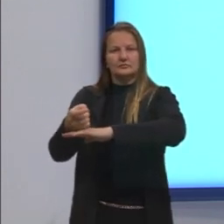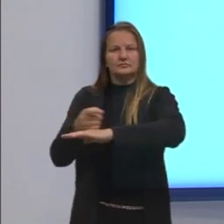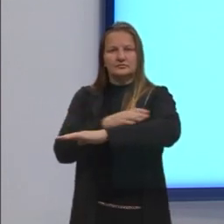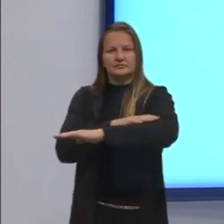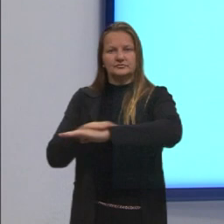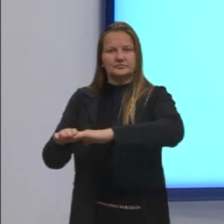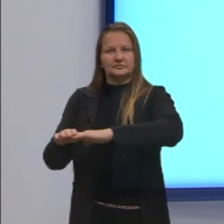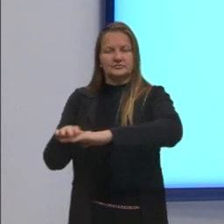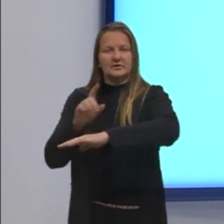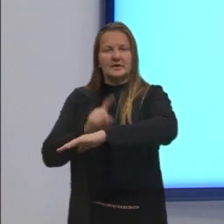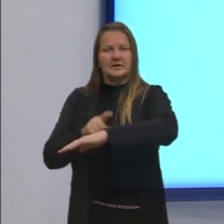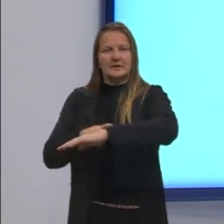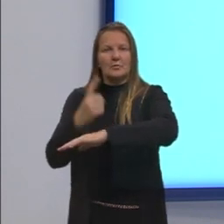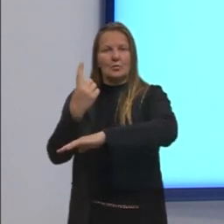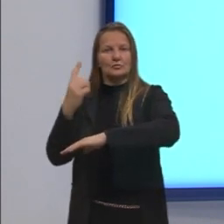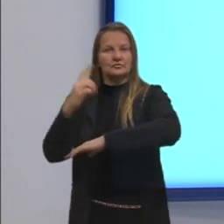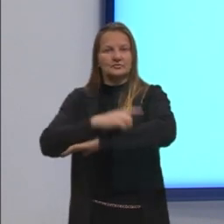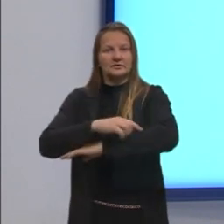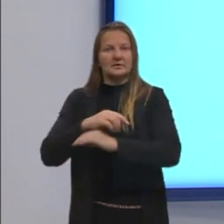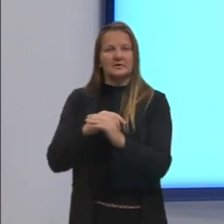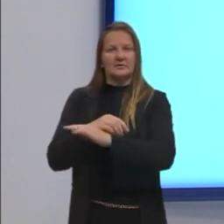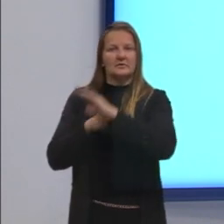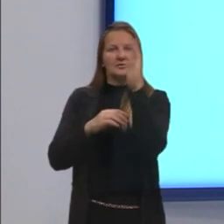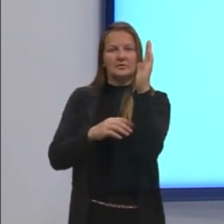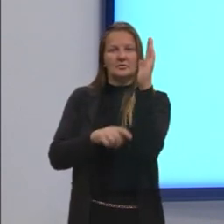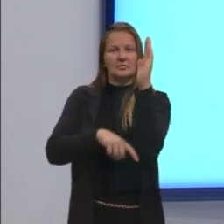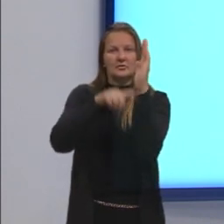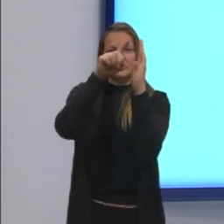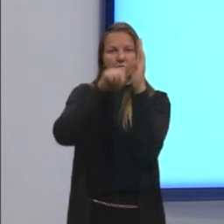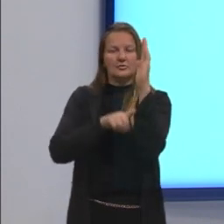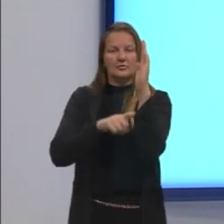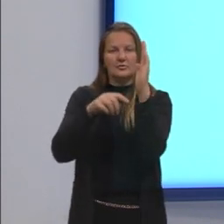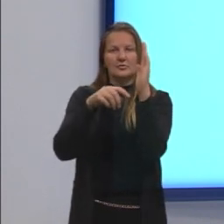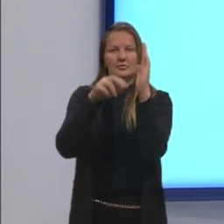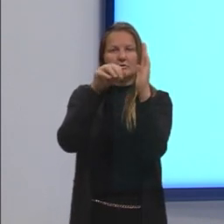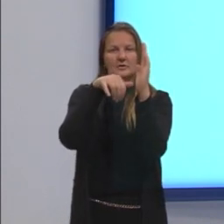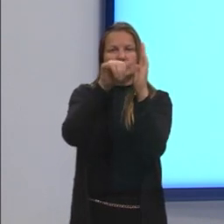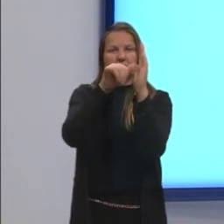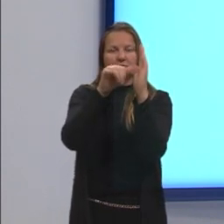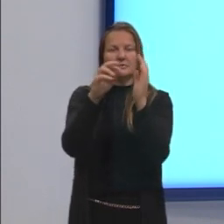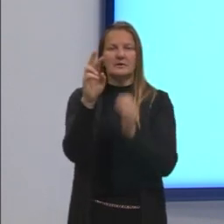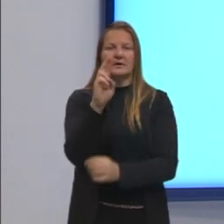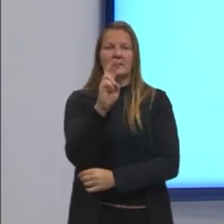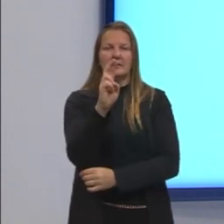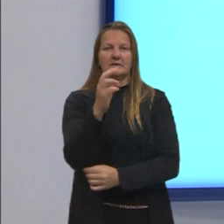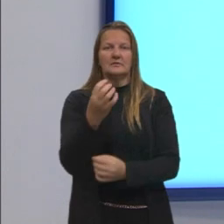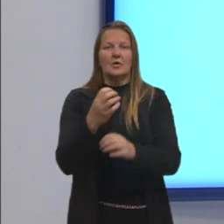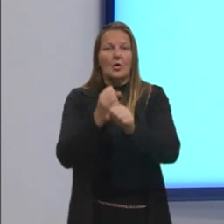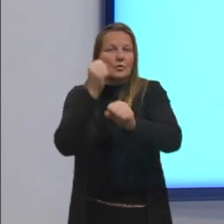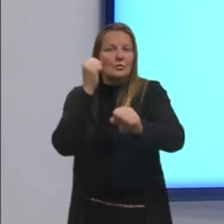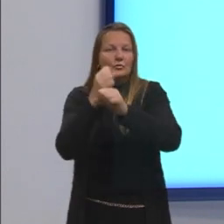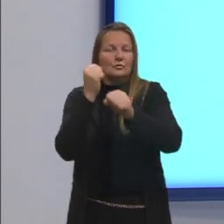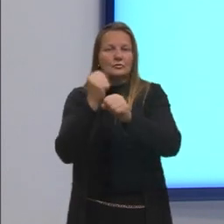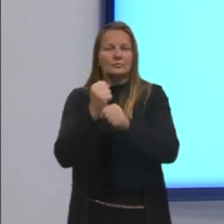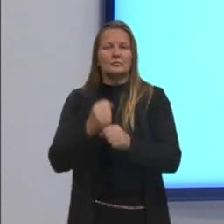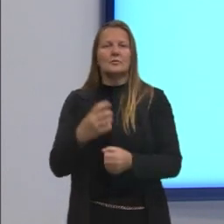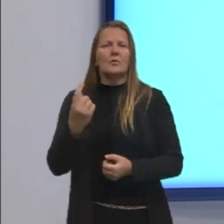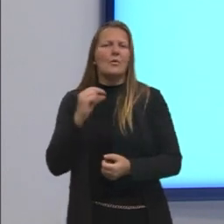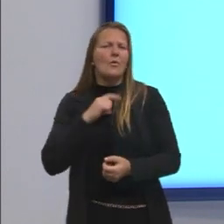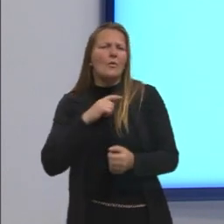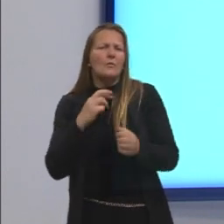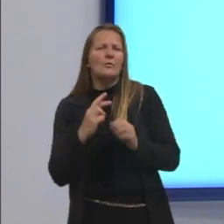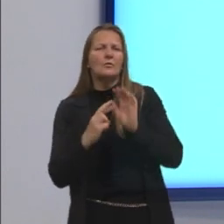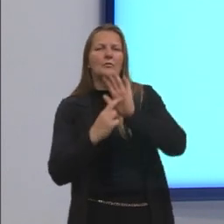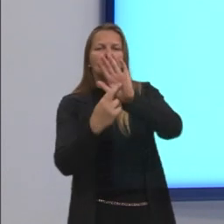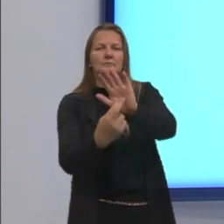e o eixo vertical nós temos o lucro em real a representação algébrica do lucro